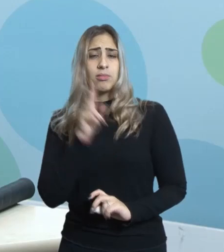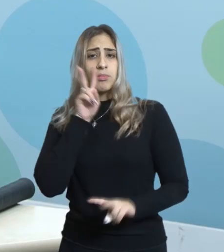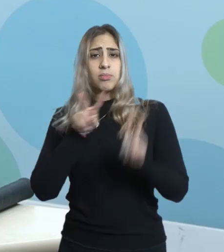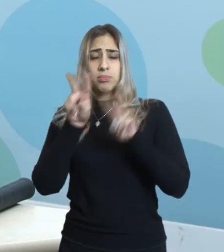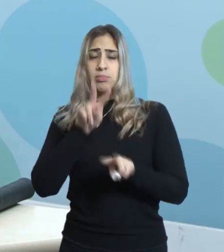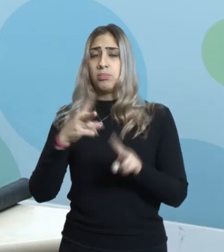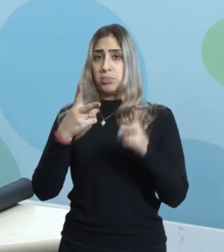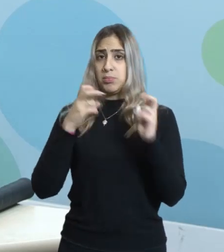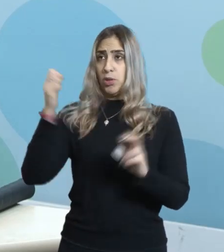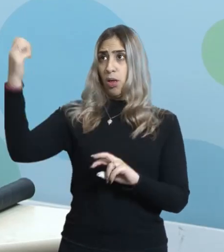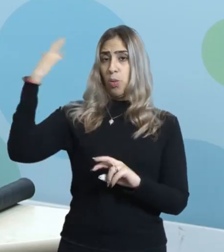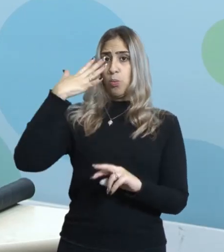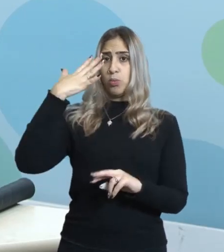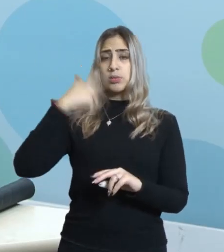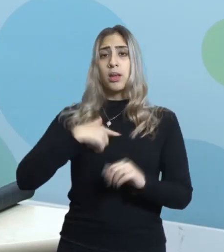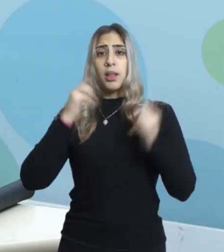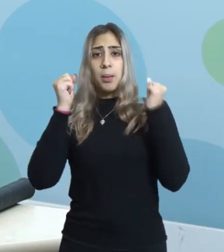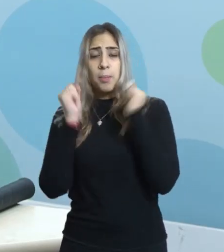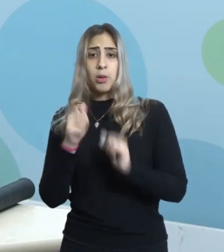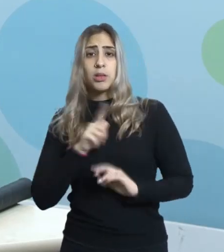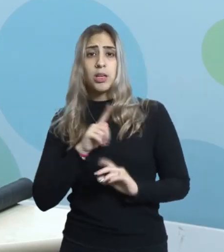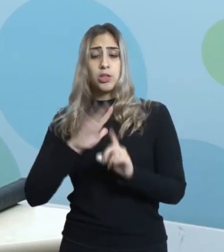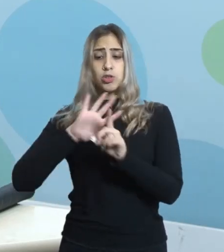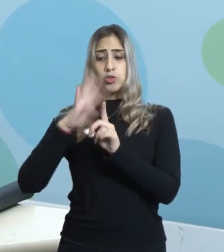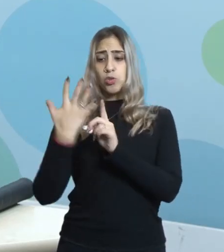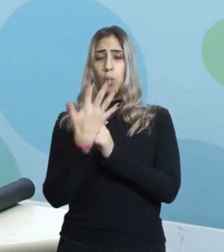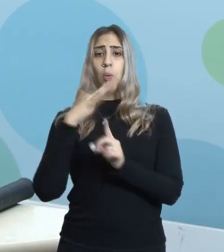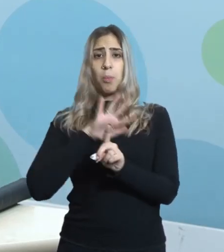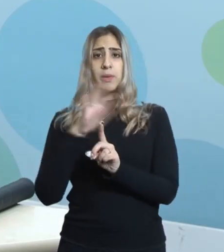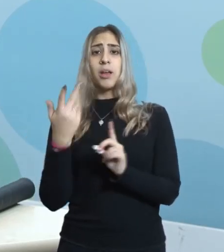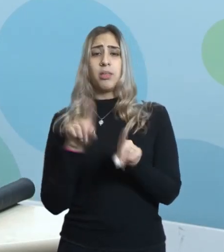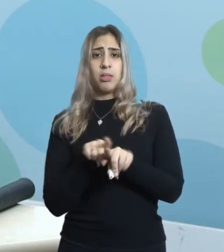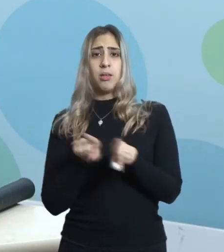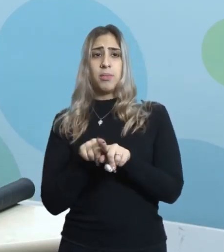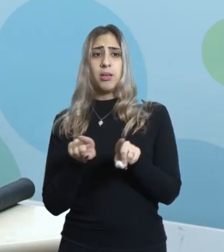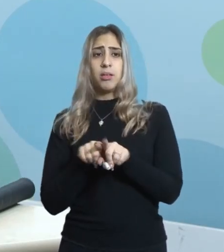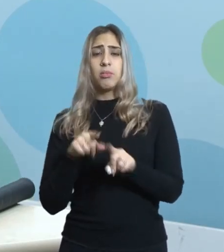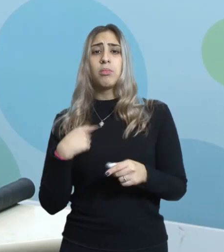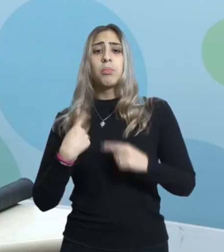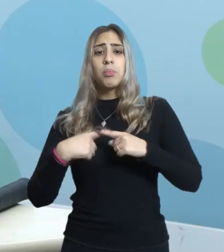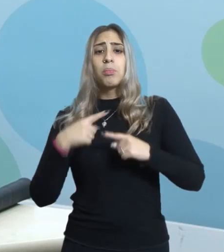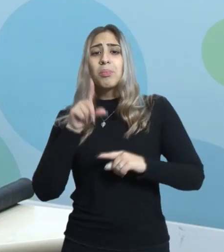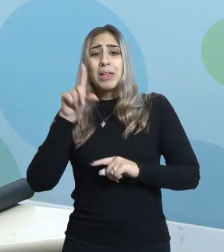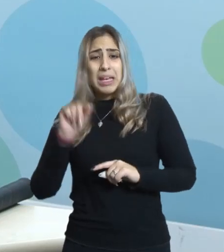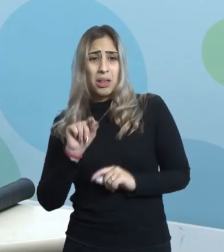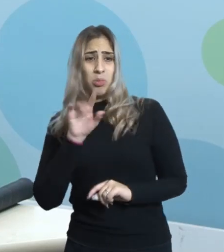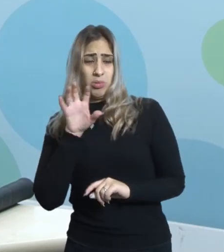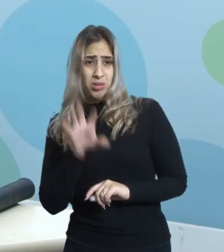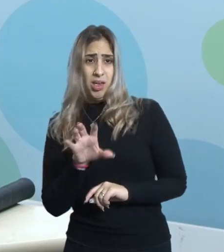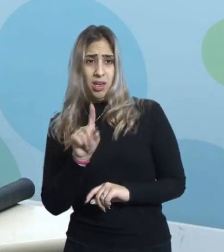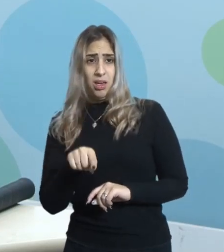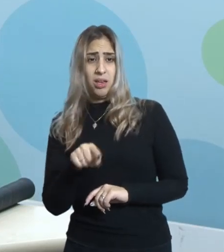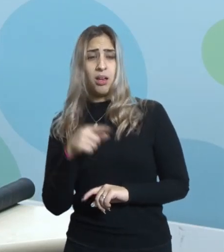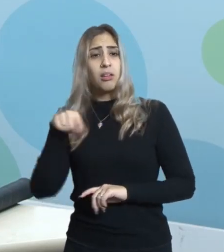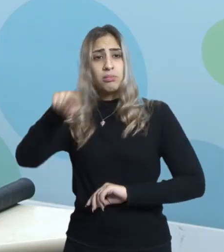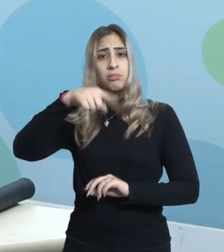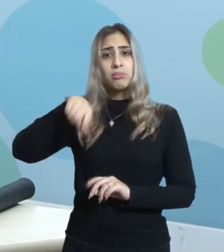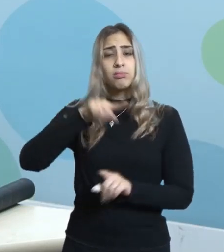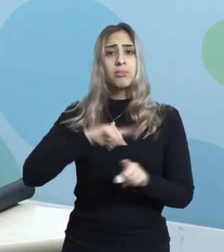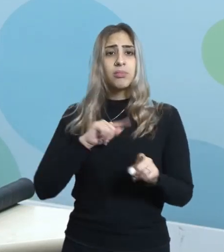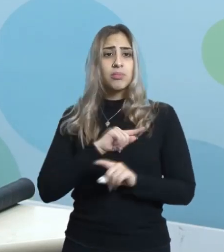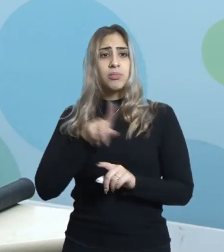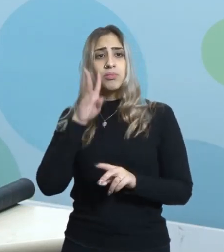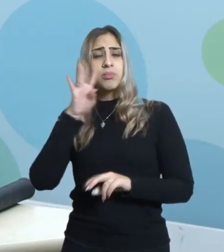luz, ele pode ter percepção de sombras, e isso, por pequeno que seja, que vocês talvez